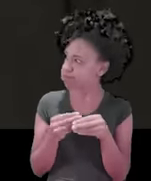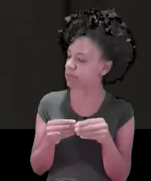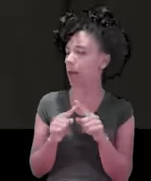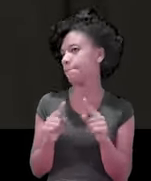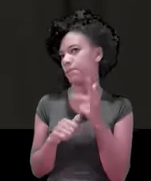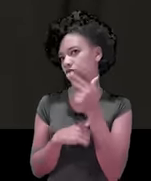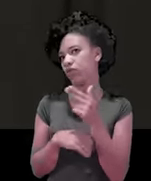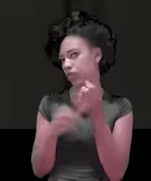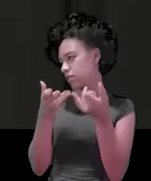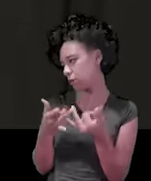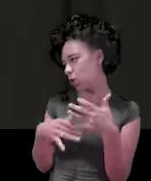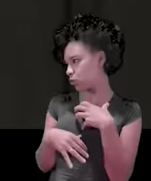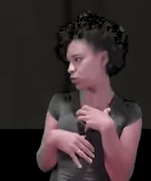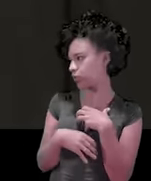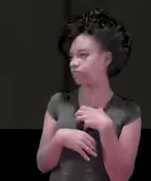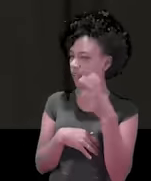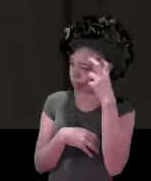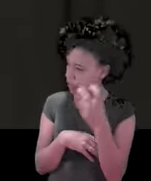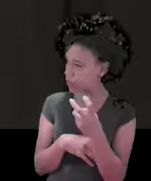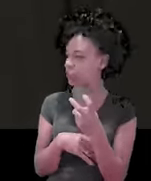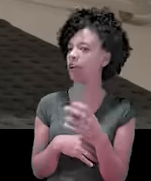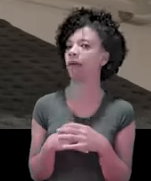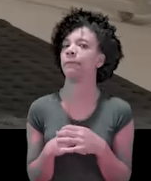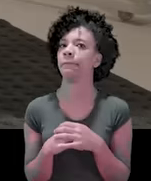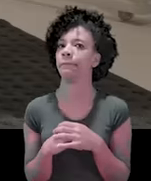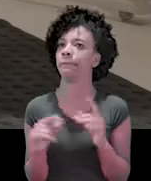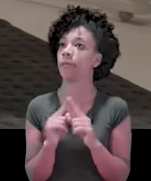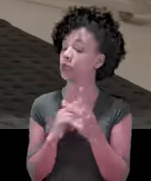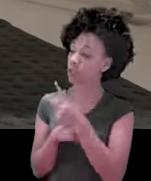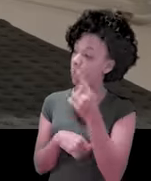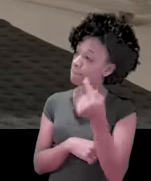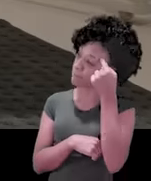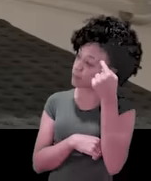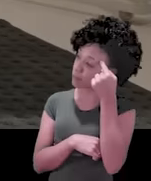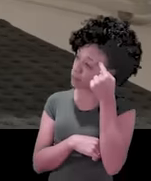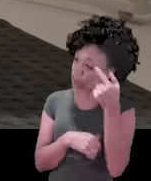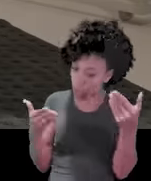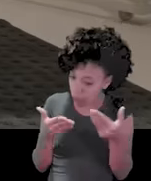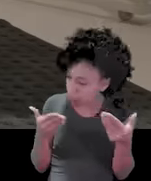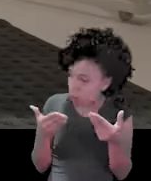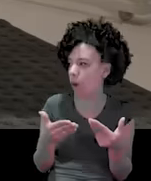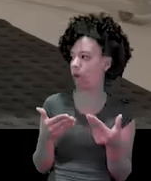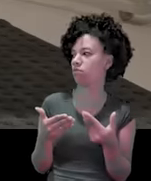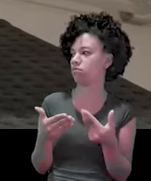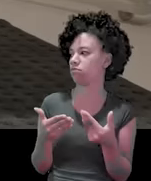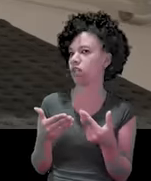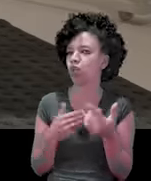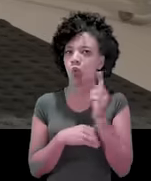sua Acho que até você me explicou uma maneira muito muito inteligente e o teu pensamento é o agora